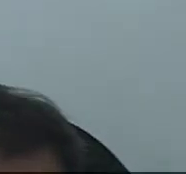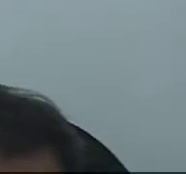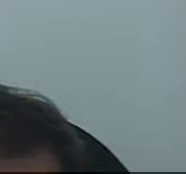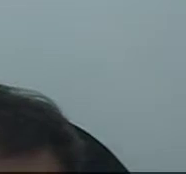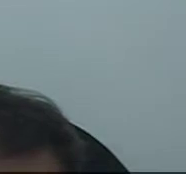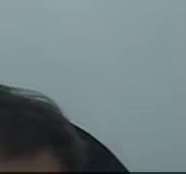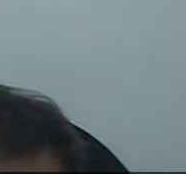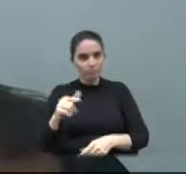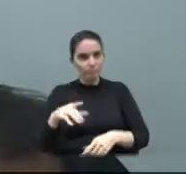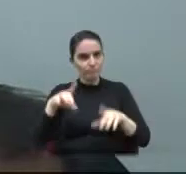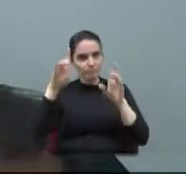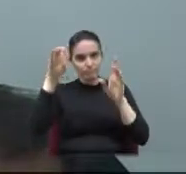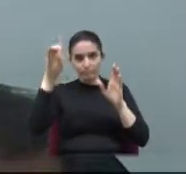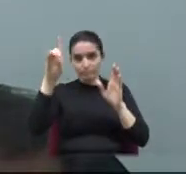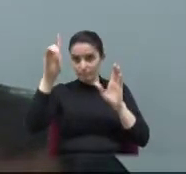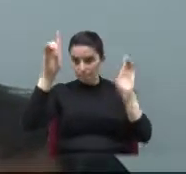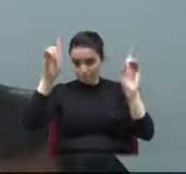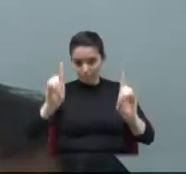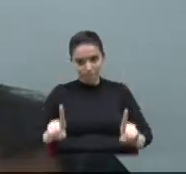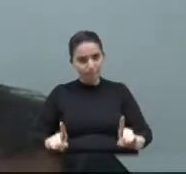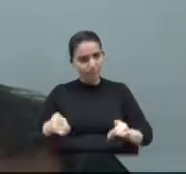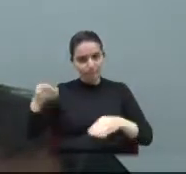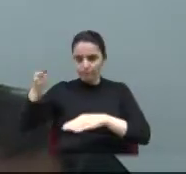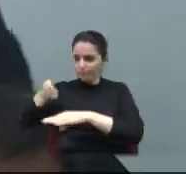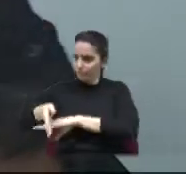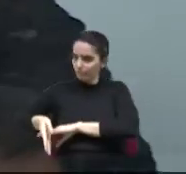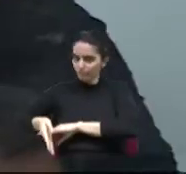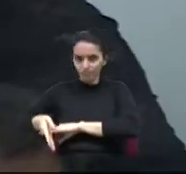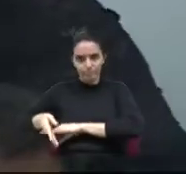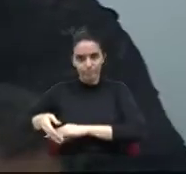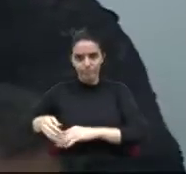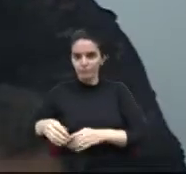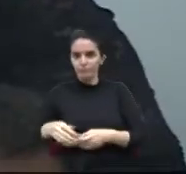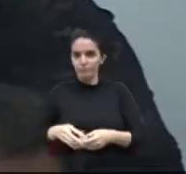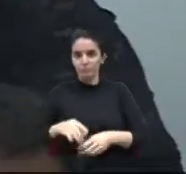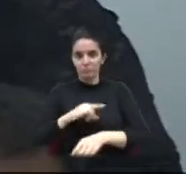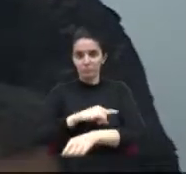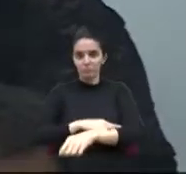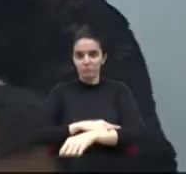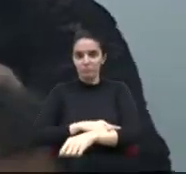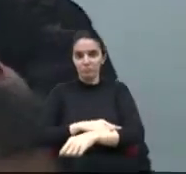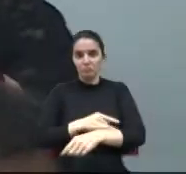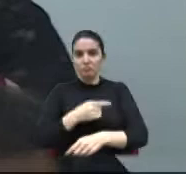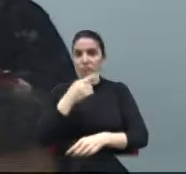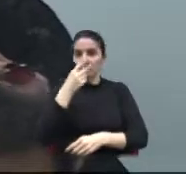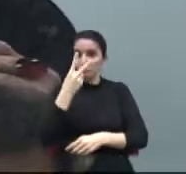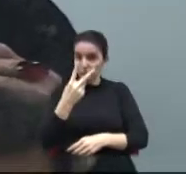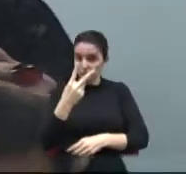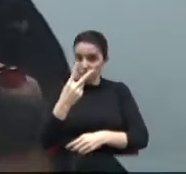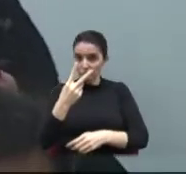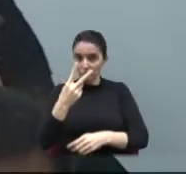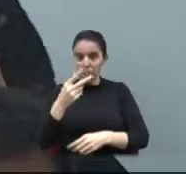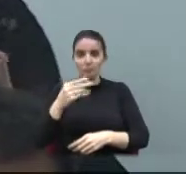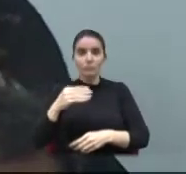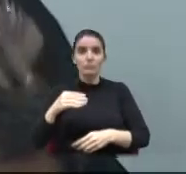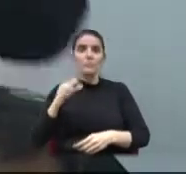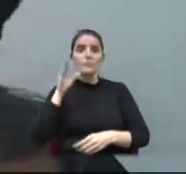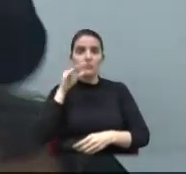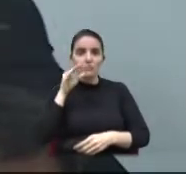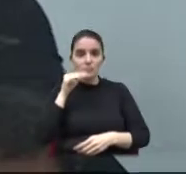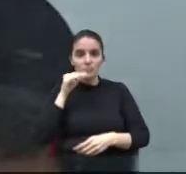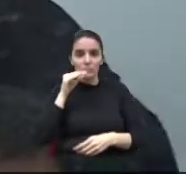tem deficiente, não entra lá, é uma garagem, banheiro tem dois, onde o funcionário vai lá e